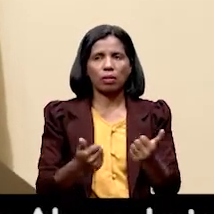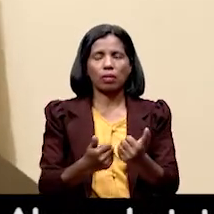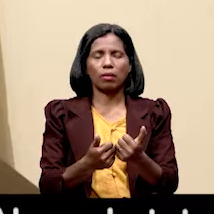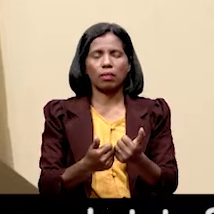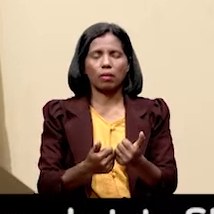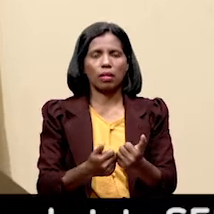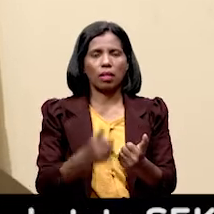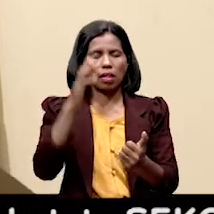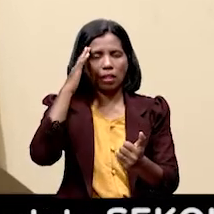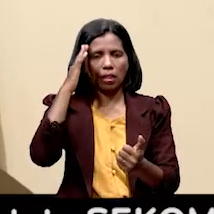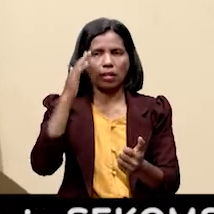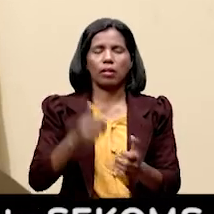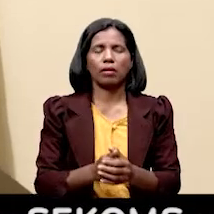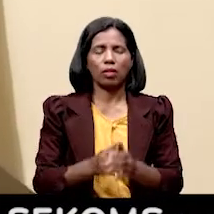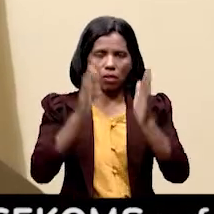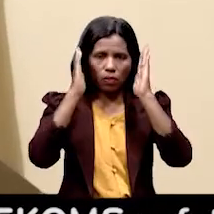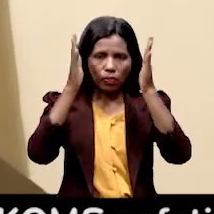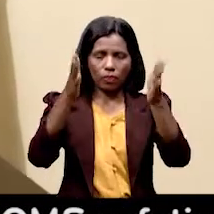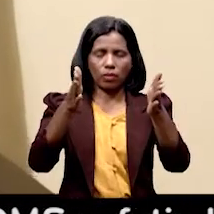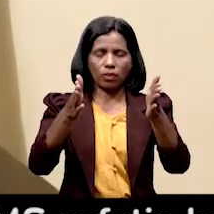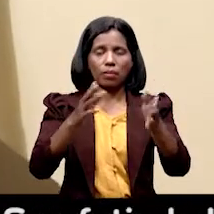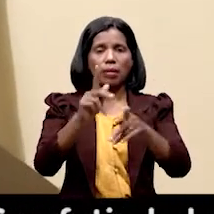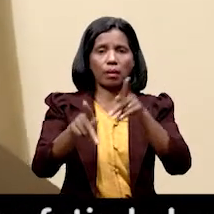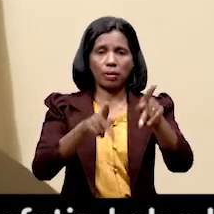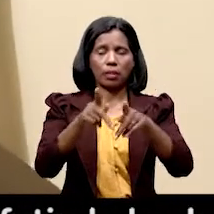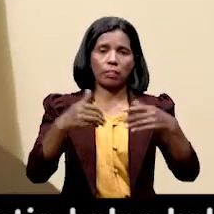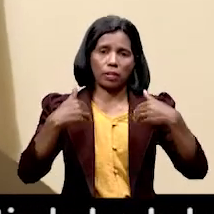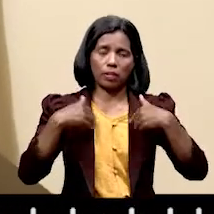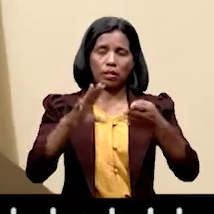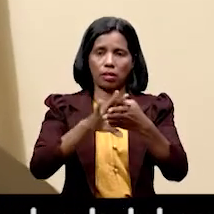identificado hanesan da concentração e tenini eleitores sira